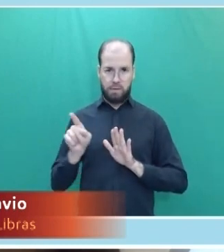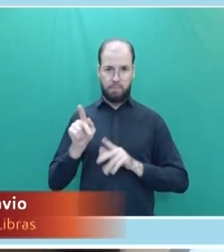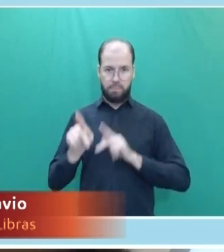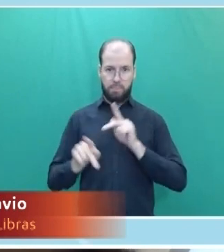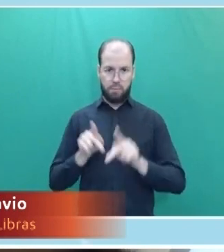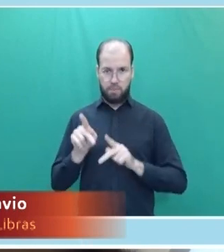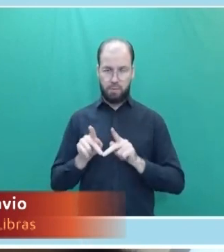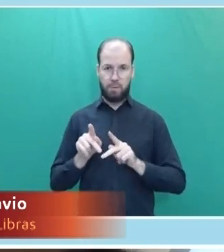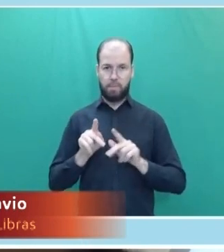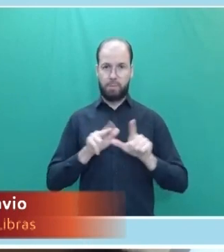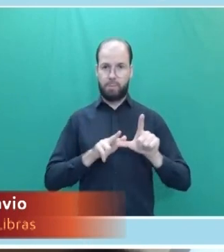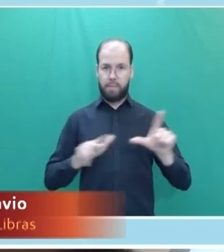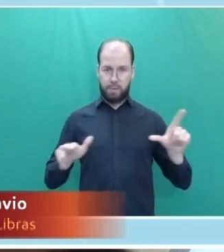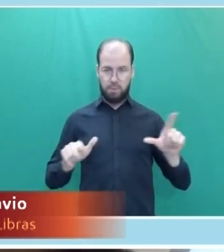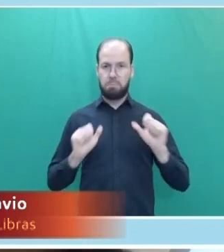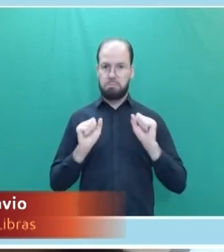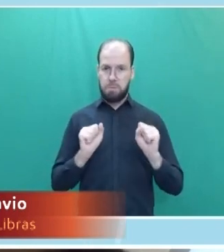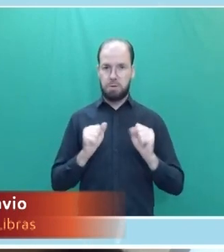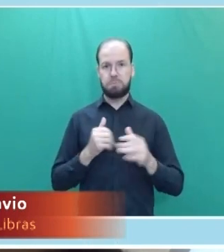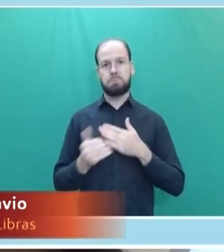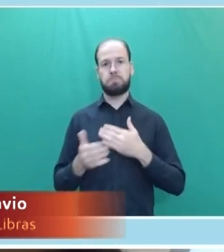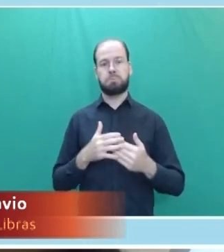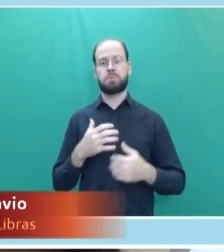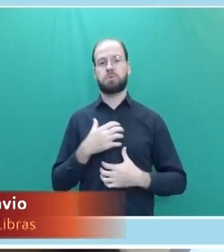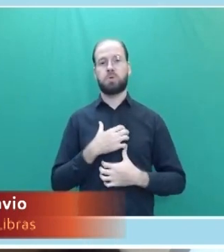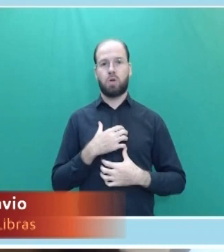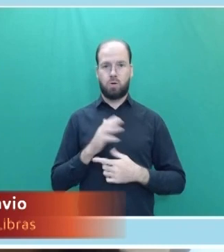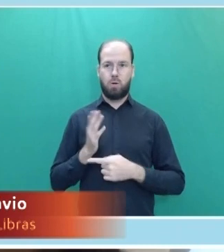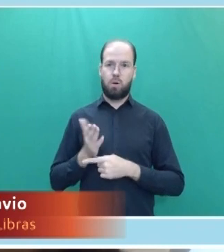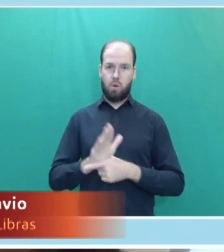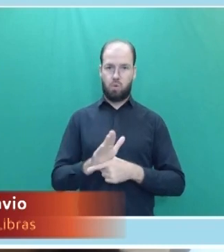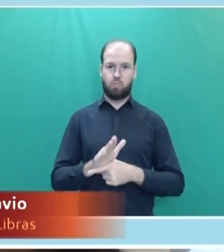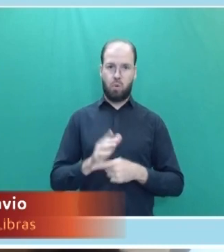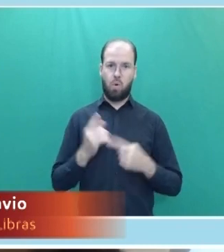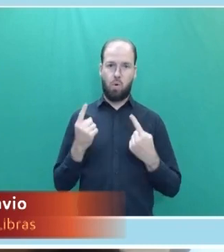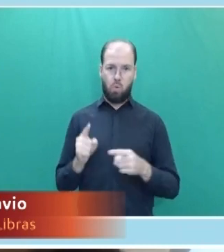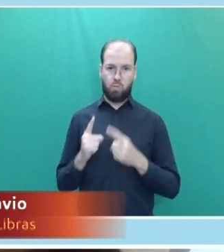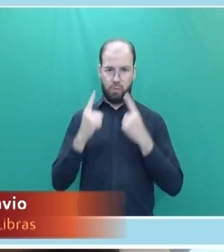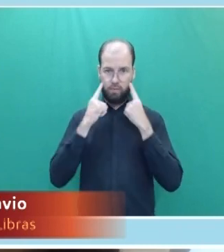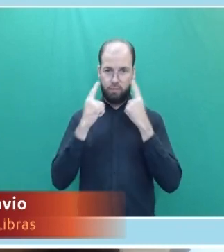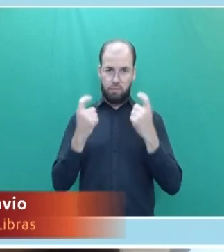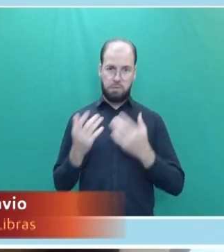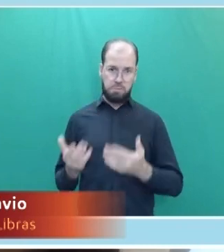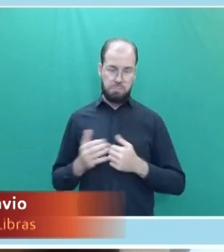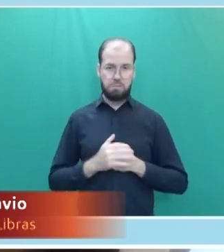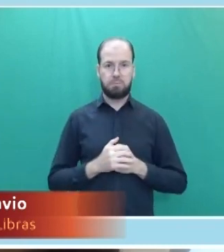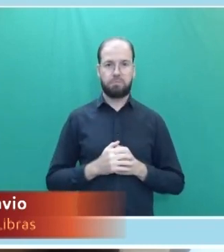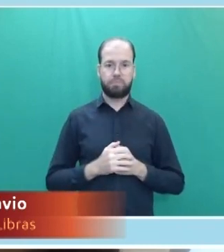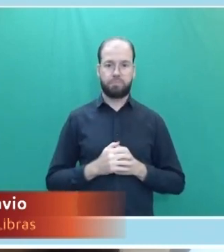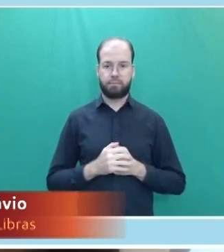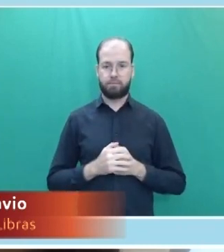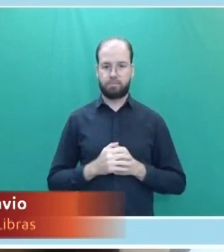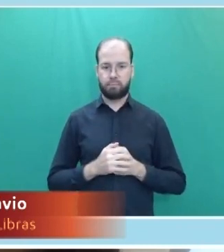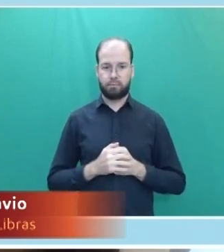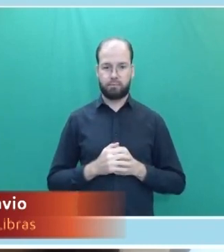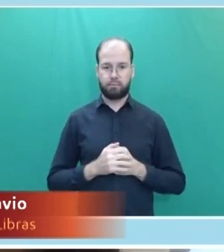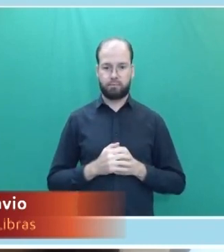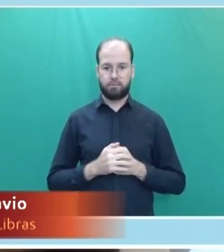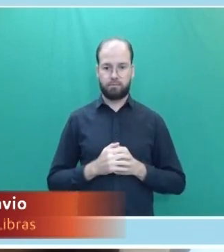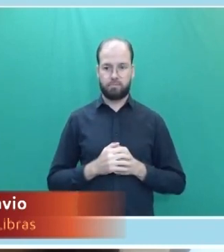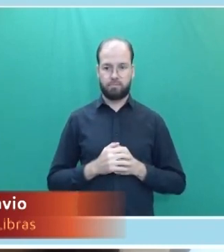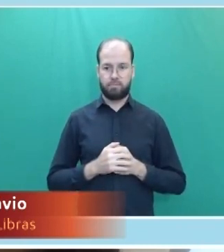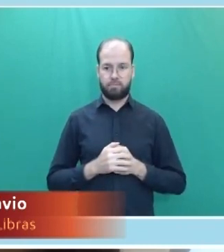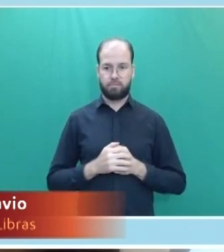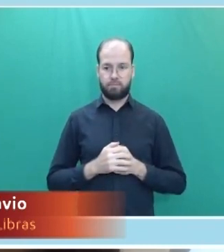na mídia pode, de alguma maneira, contribuir para o combate a essa violência? Olha, eu retomo assim o